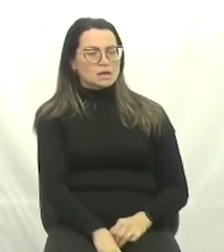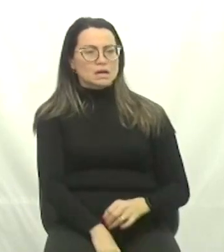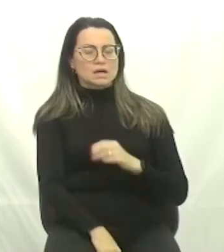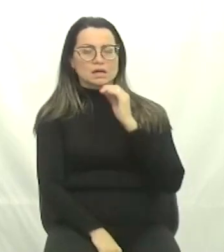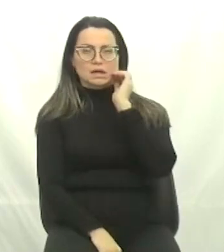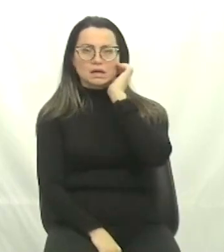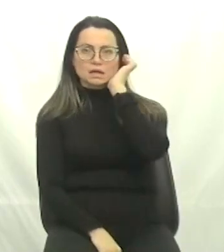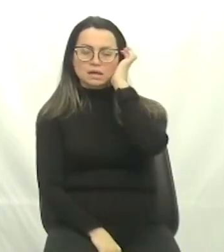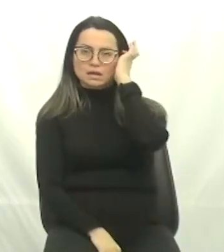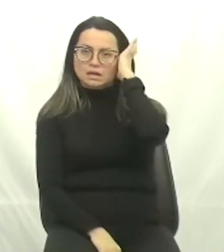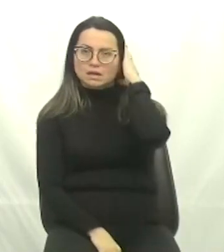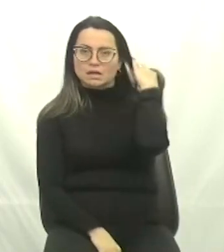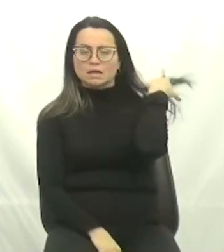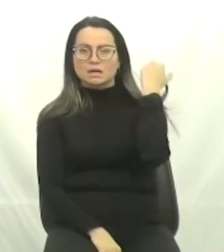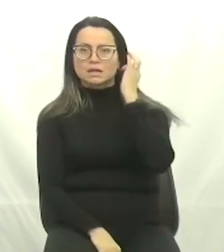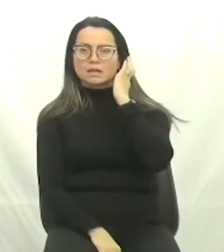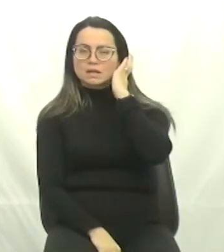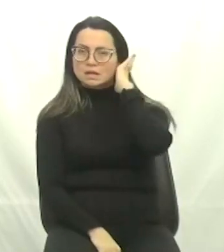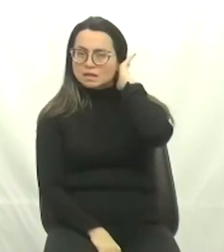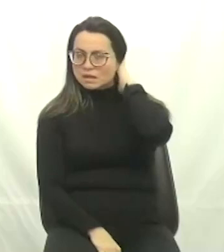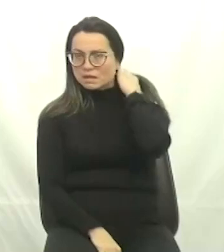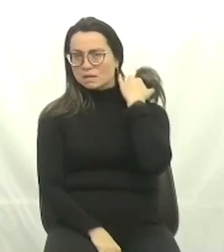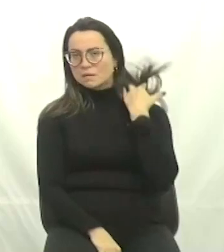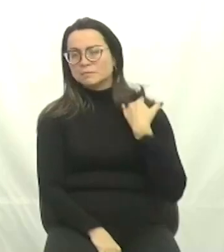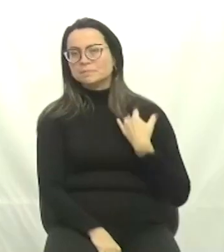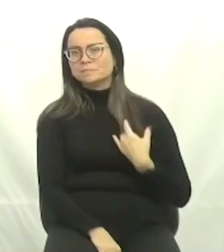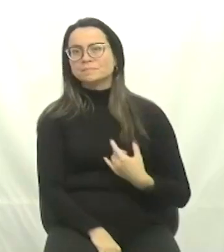361. Ok, vereador. Atendido o plano.